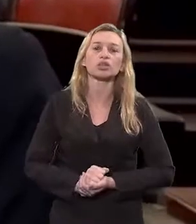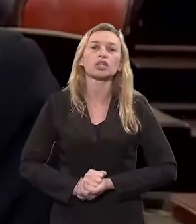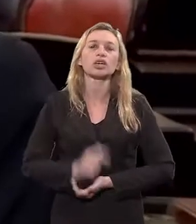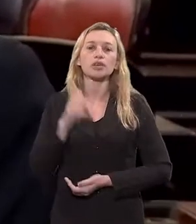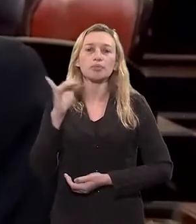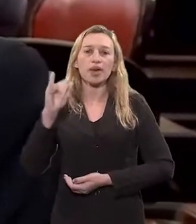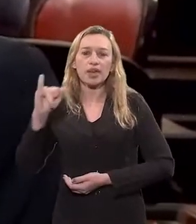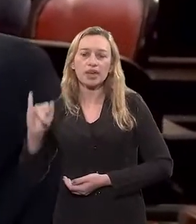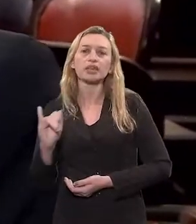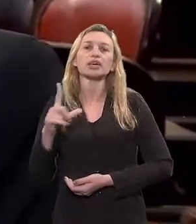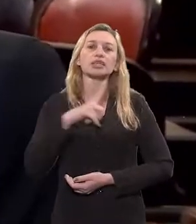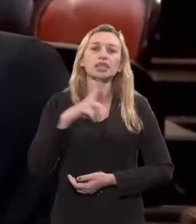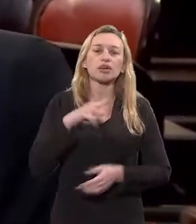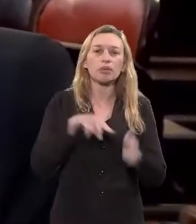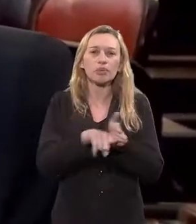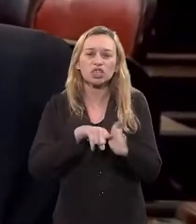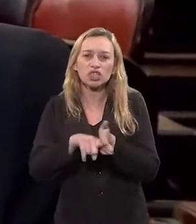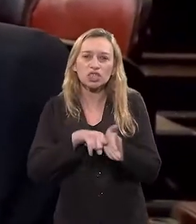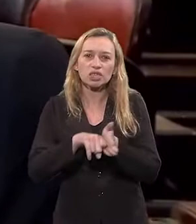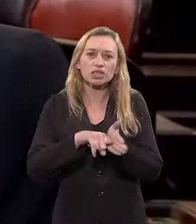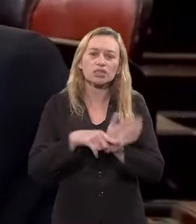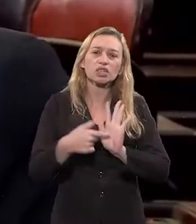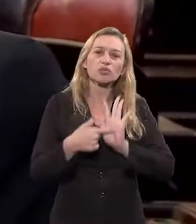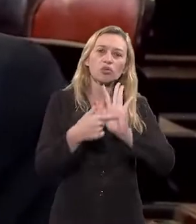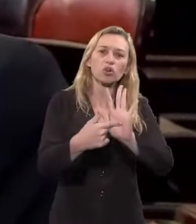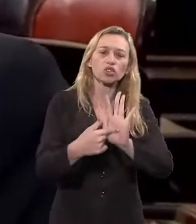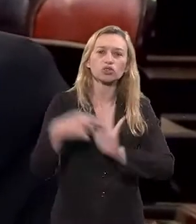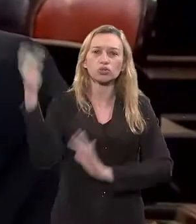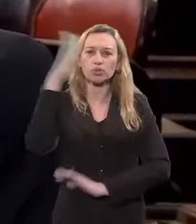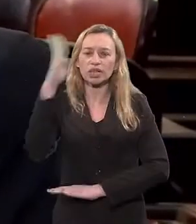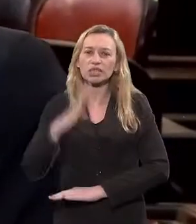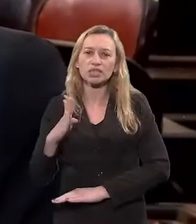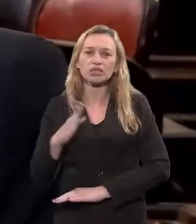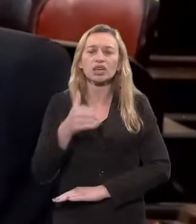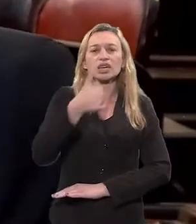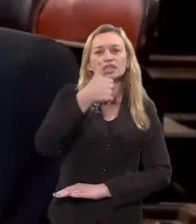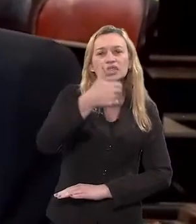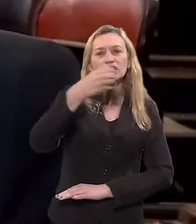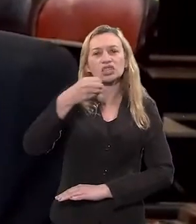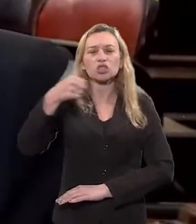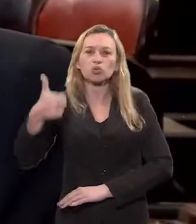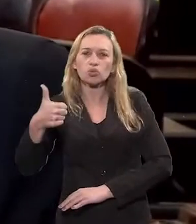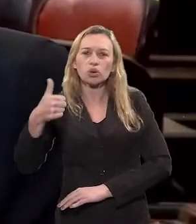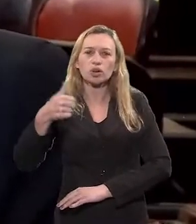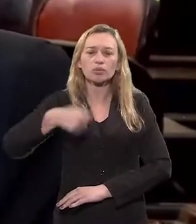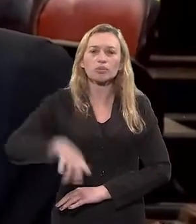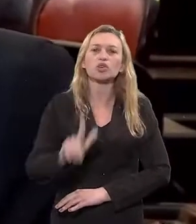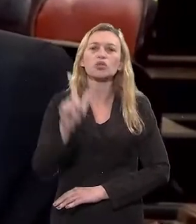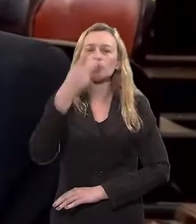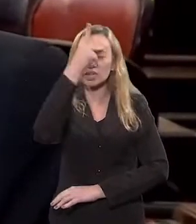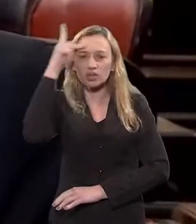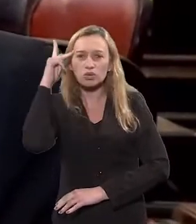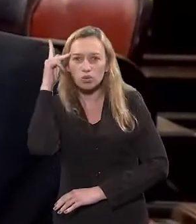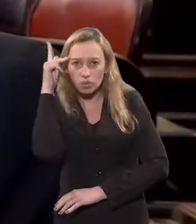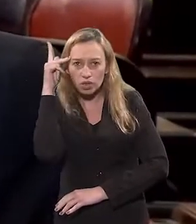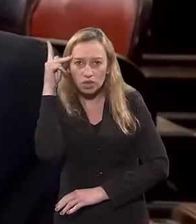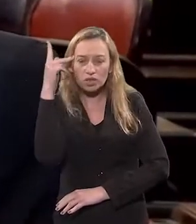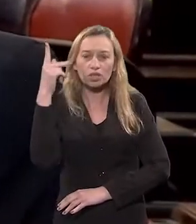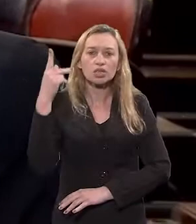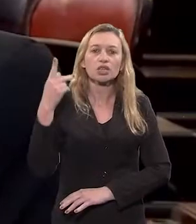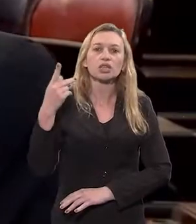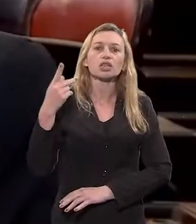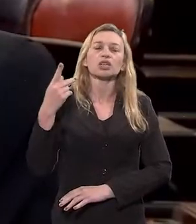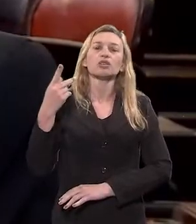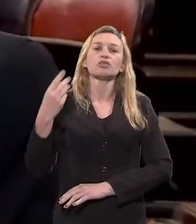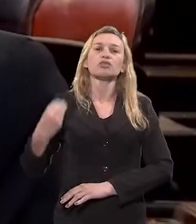O IPEA tem uma pesquisa que aponta que no Brasil são 101 mil pessoas em